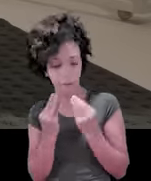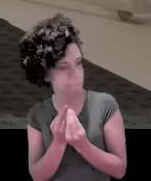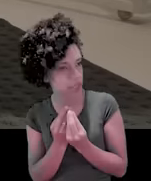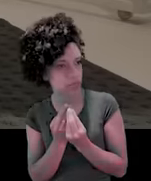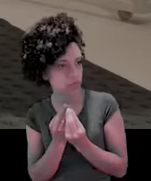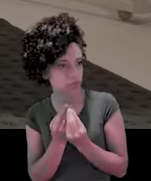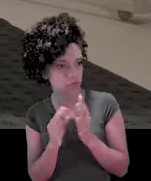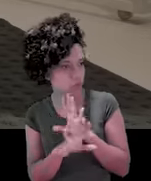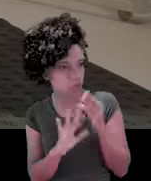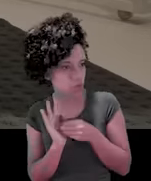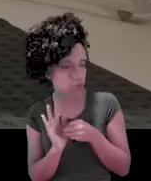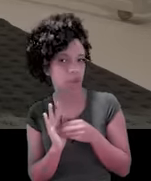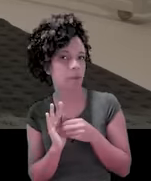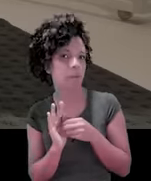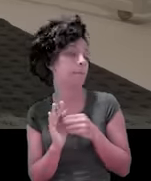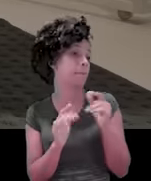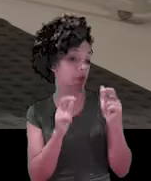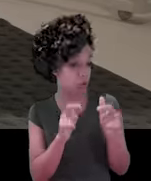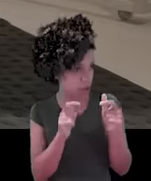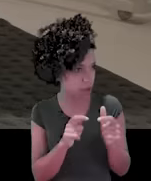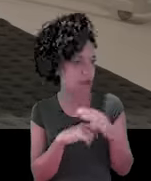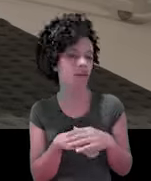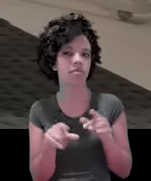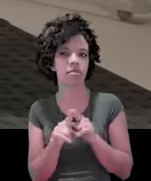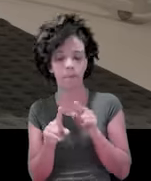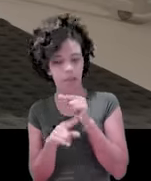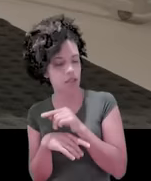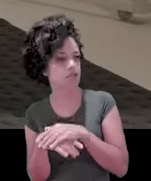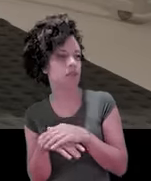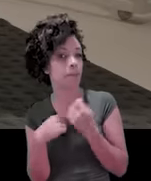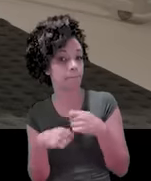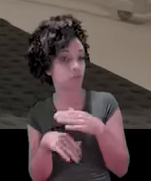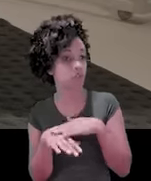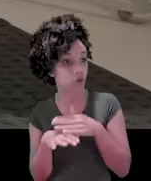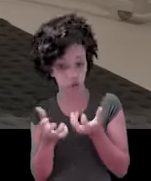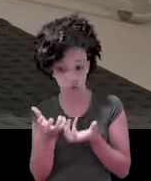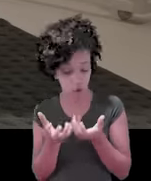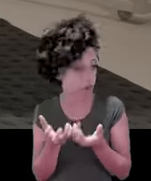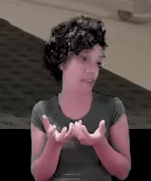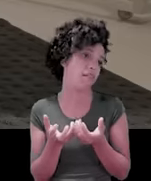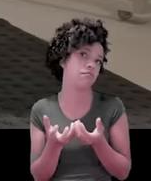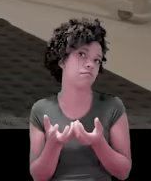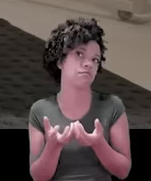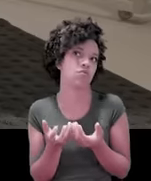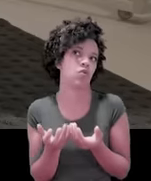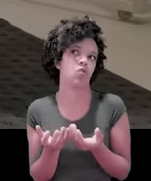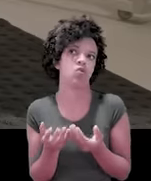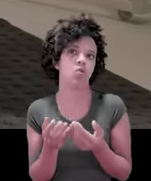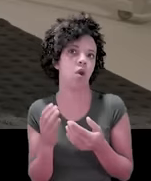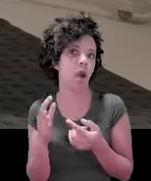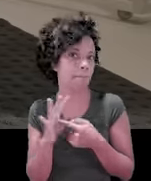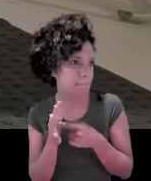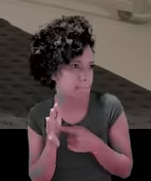levando a minha família para Laranjal do Jari esse mesmo cara vamos fui lá aí tive que fazer uma fogueira una com